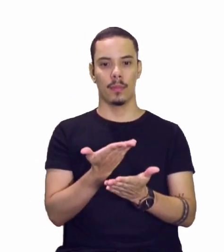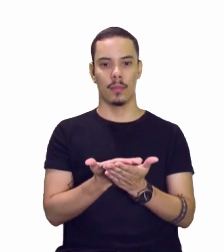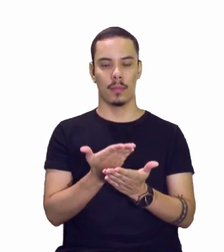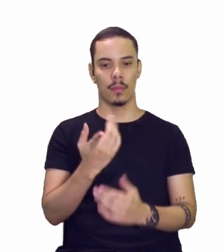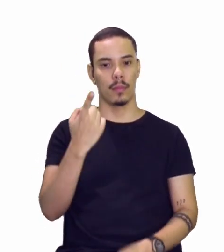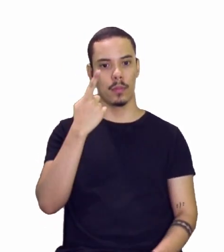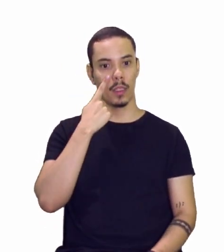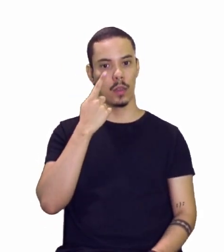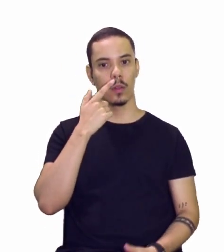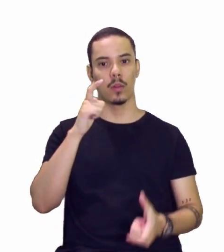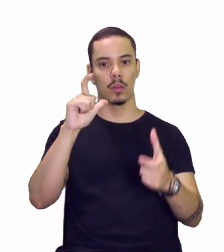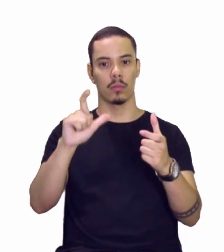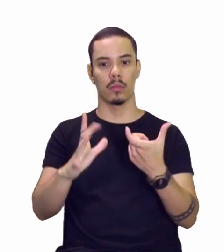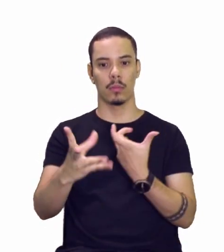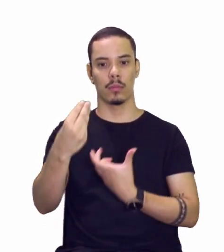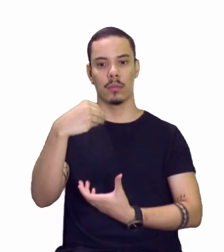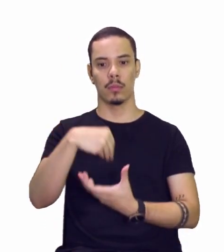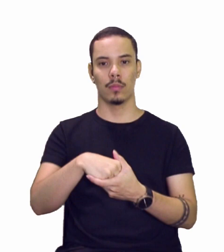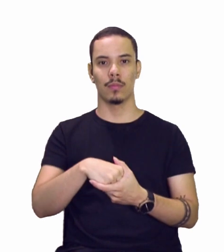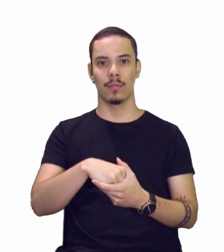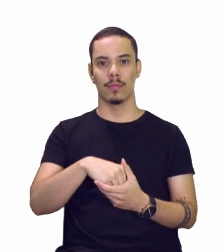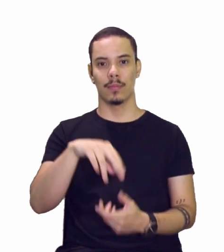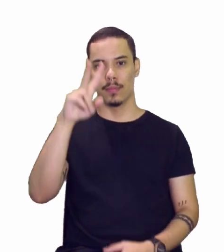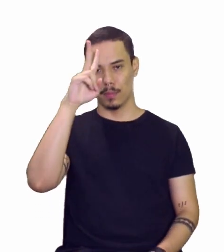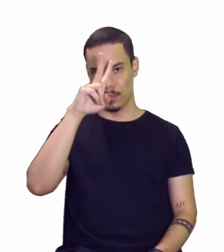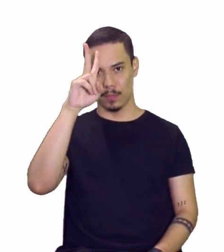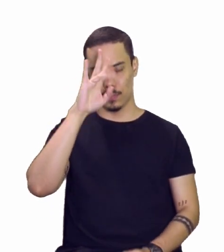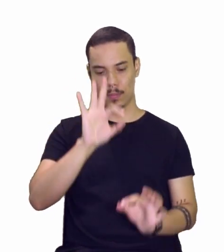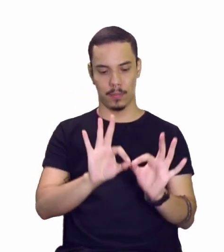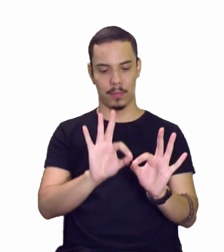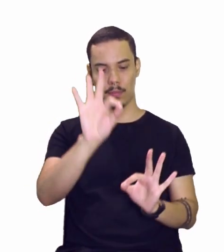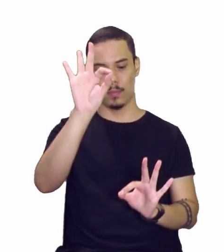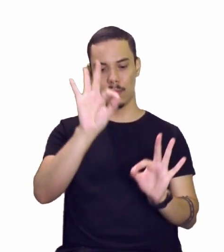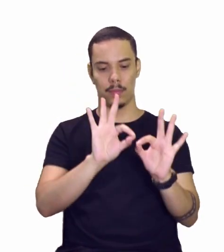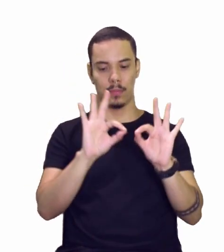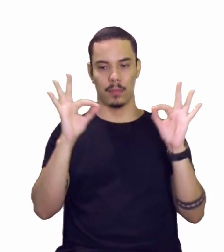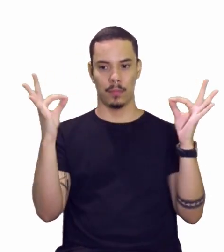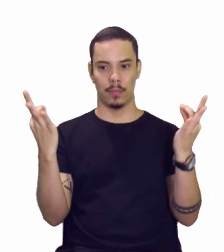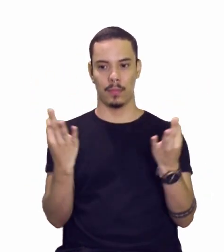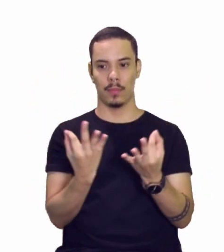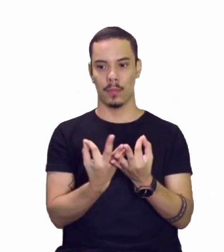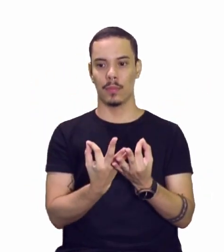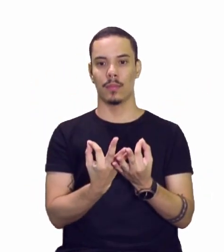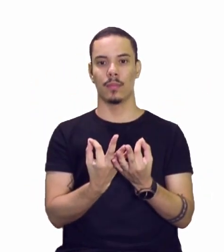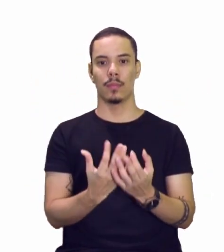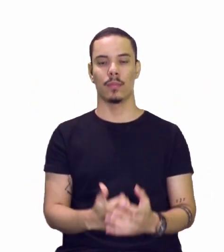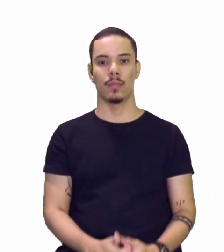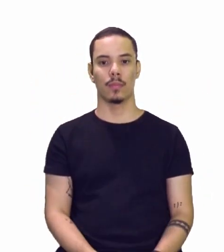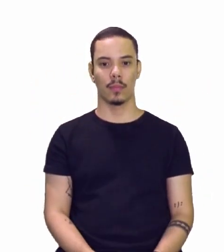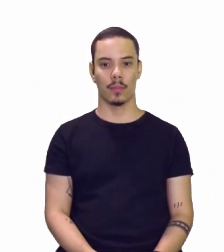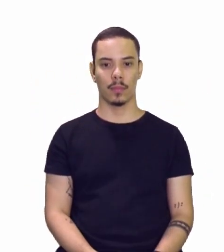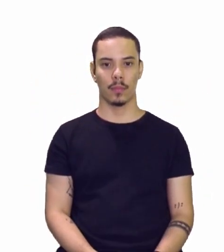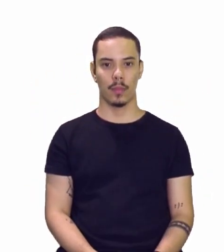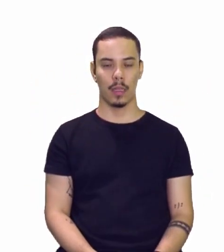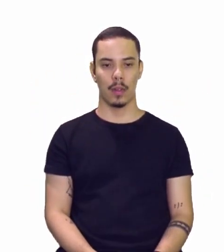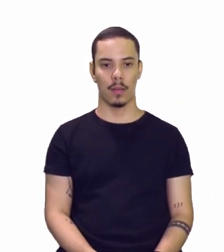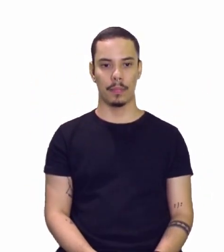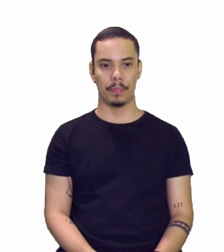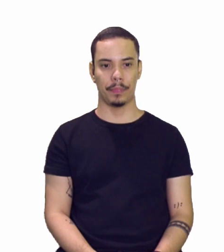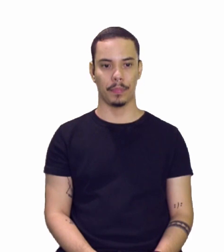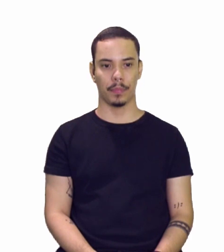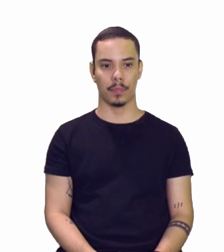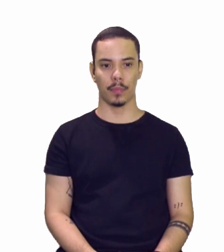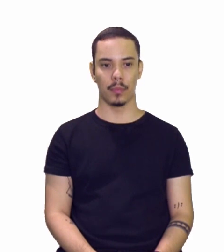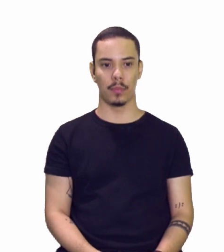aonde está o meridiano de Greenwich. aonde está a linha